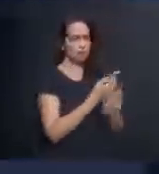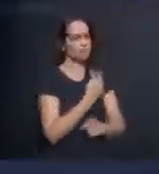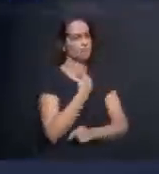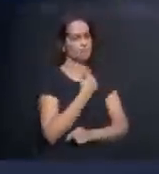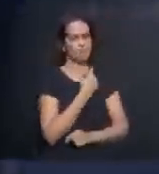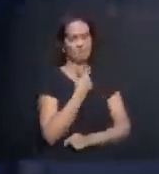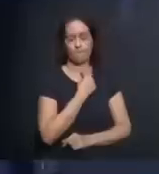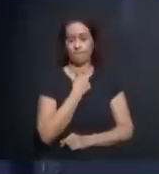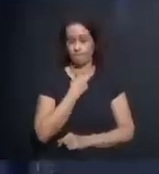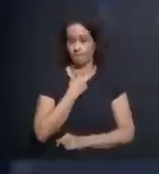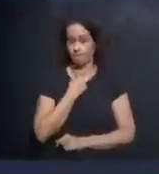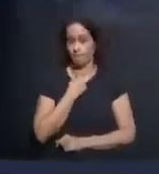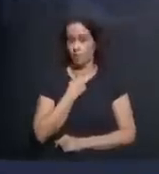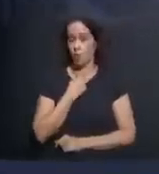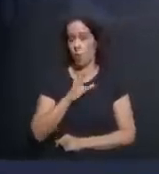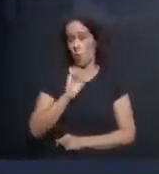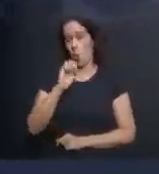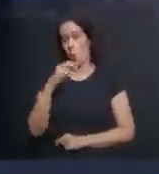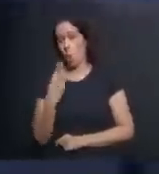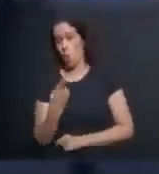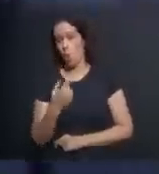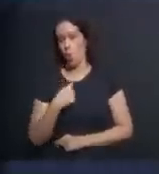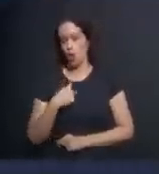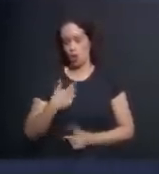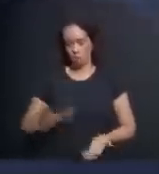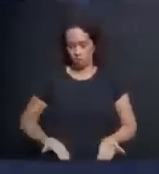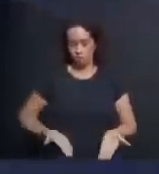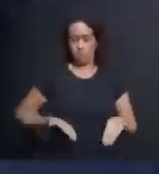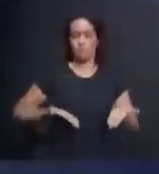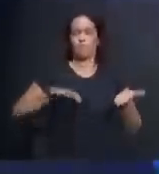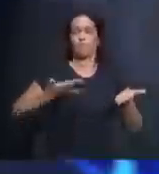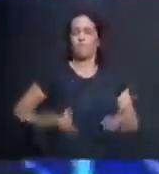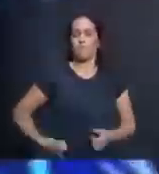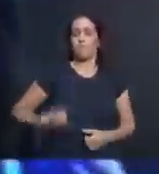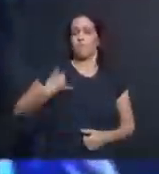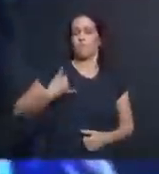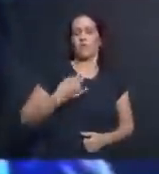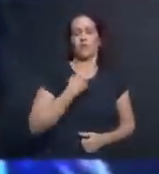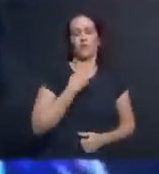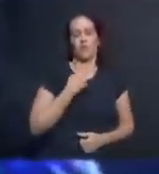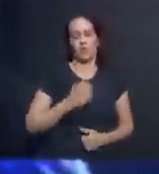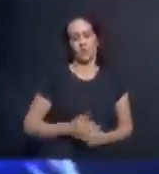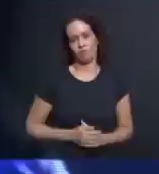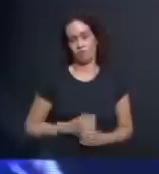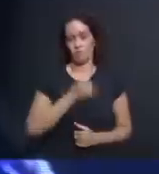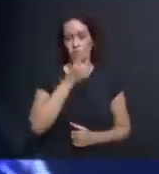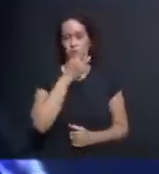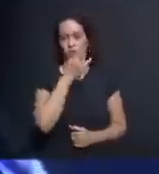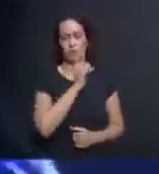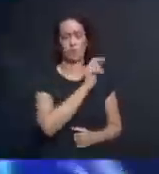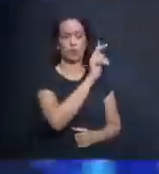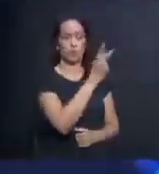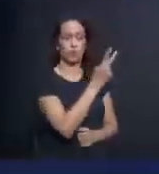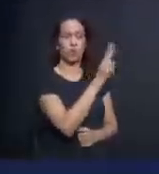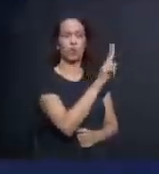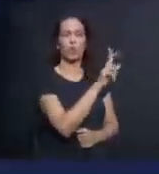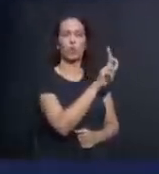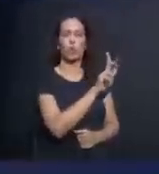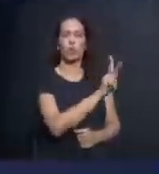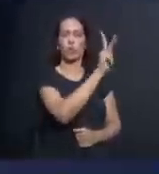só super exalte o que você é. Traz para perto. Fala comigo, ô Hulk, eu não tenho força, mas eu sei voar. Vem andar comigo